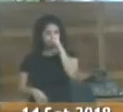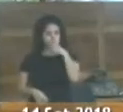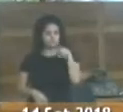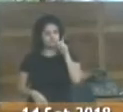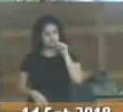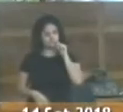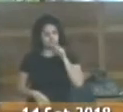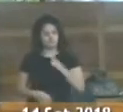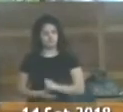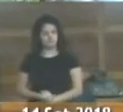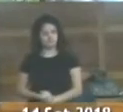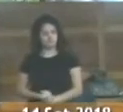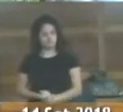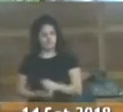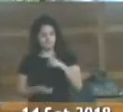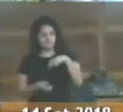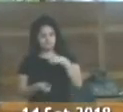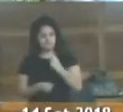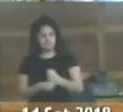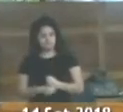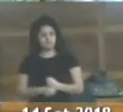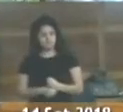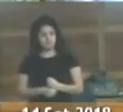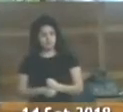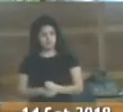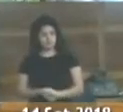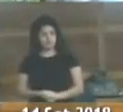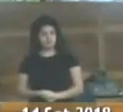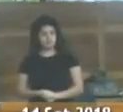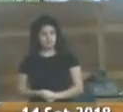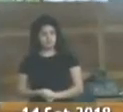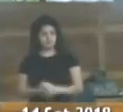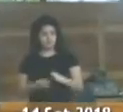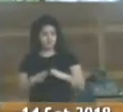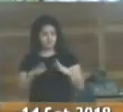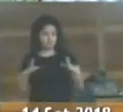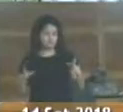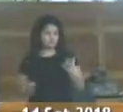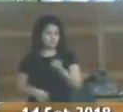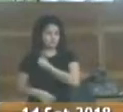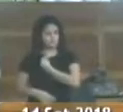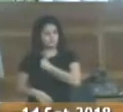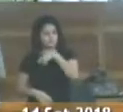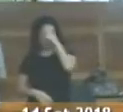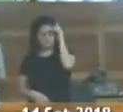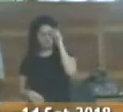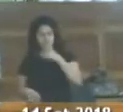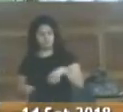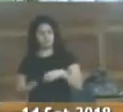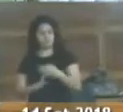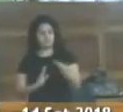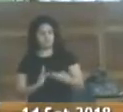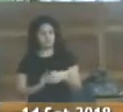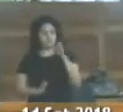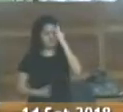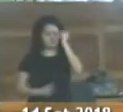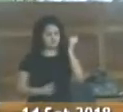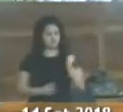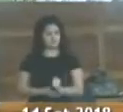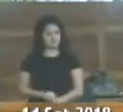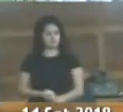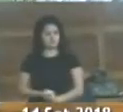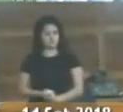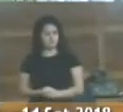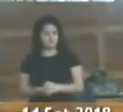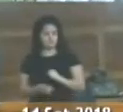uma delas ainda esse ano. Com o crescimento vertiginoso do número de moradores, todos sabemos, a situação tem se